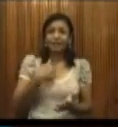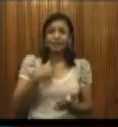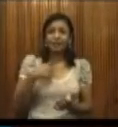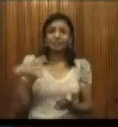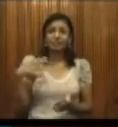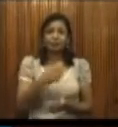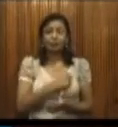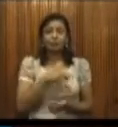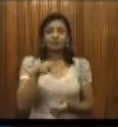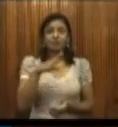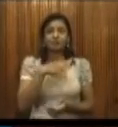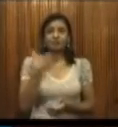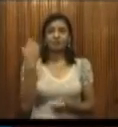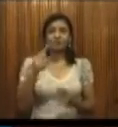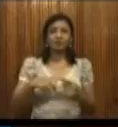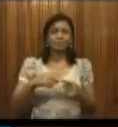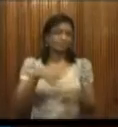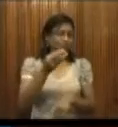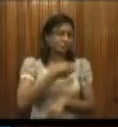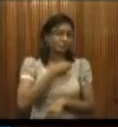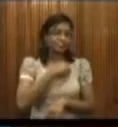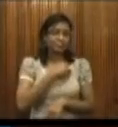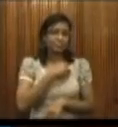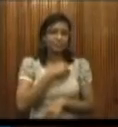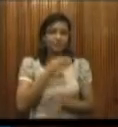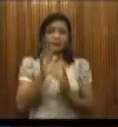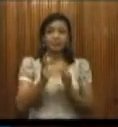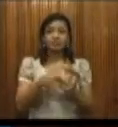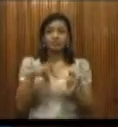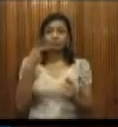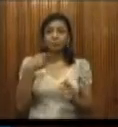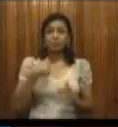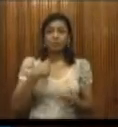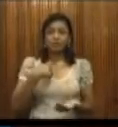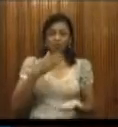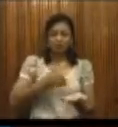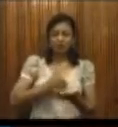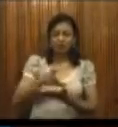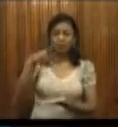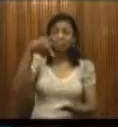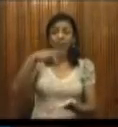pecados. Jesus Cristo falou: eu sou o caminho, eu sou a verdade,